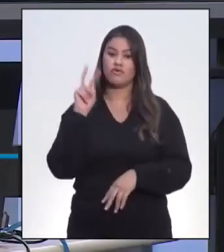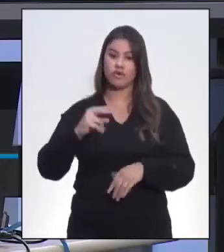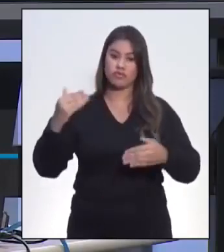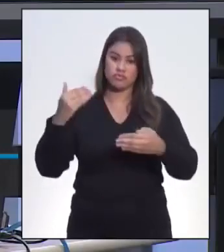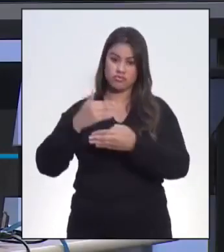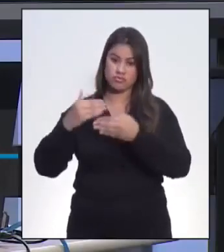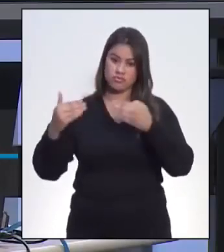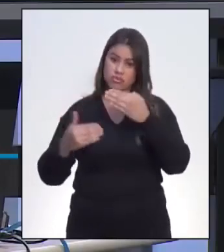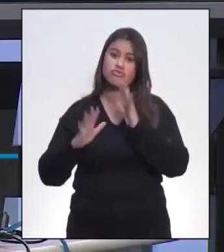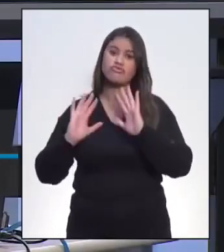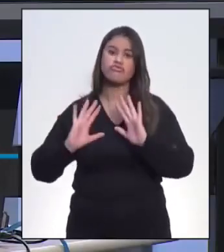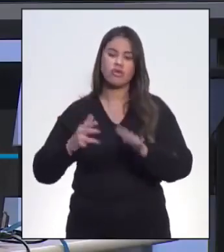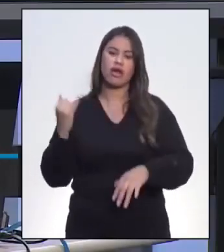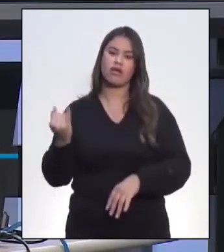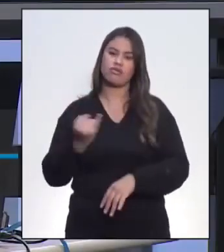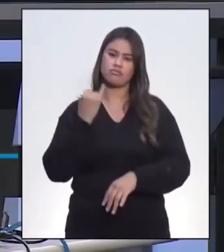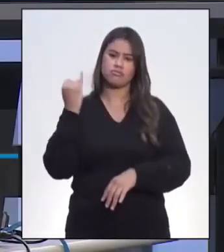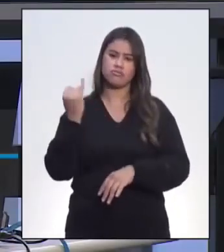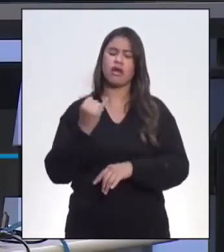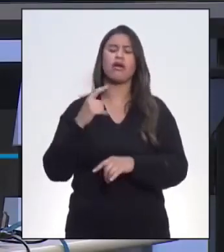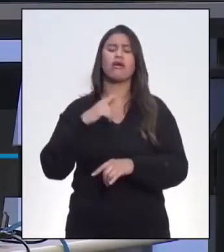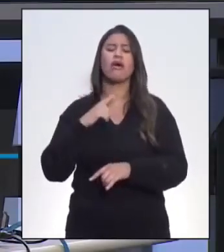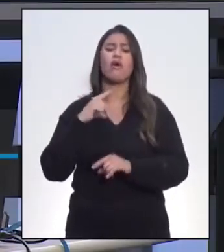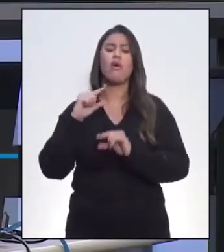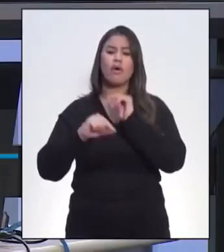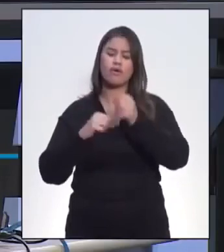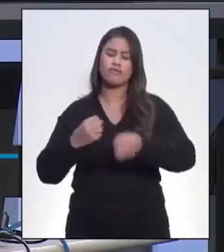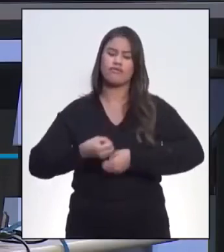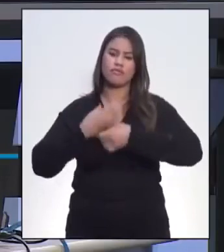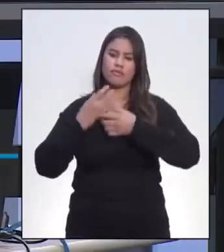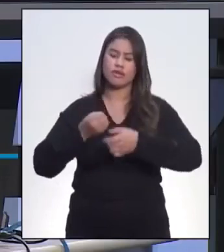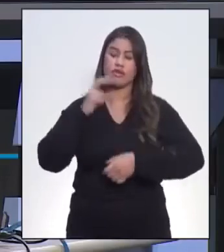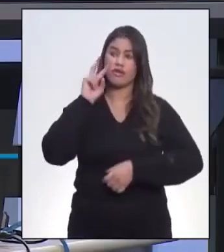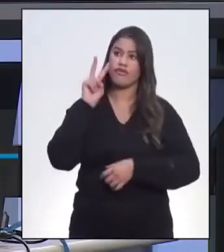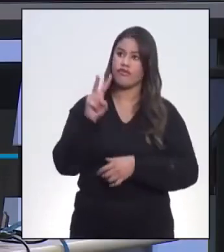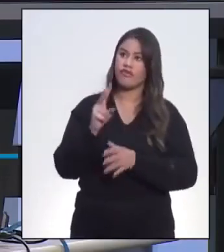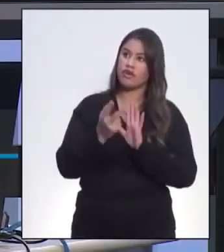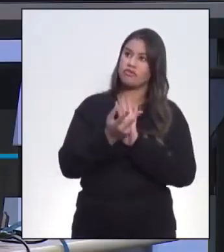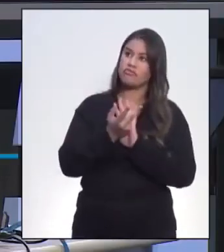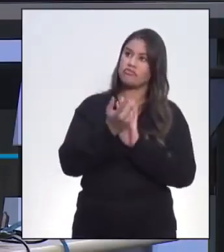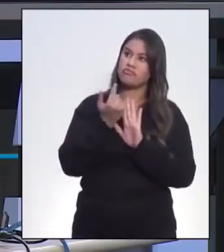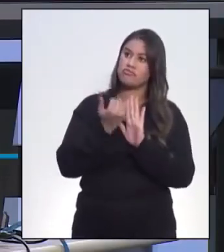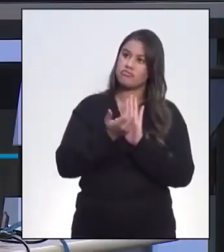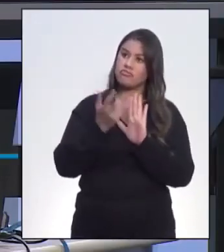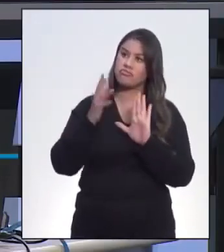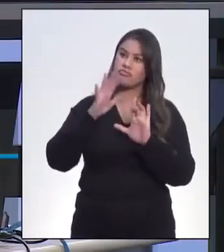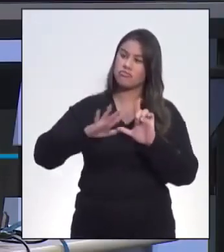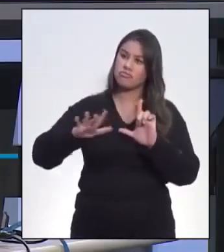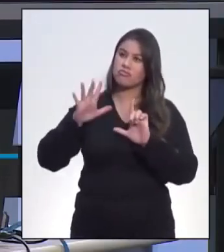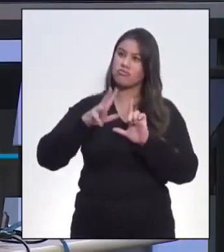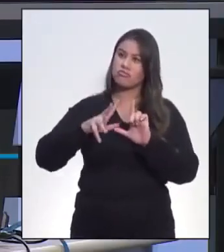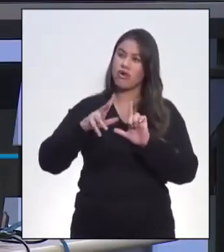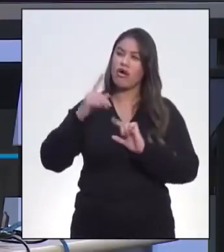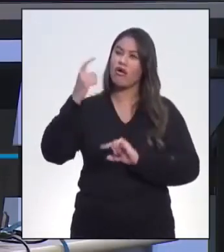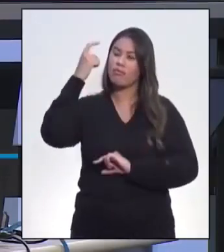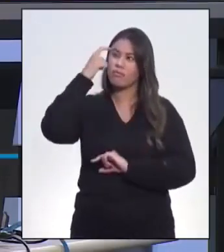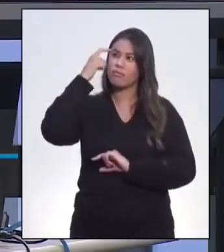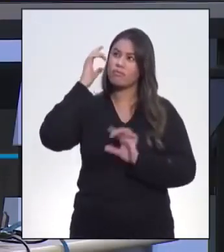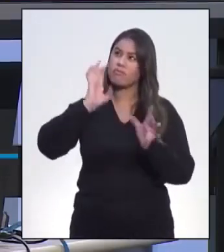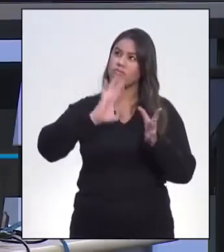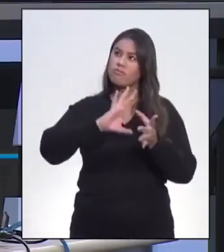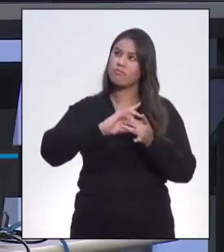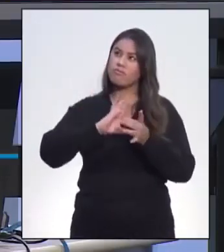assim relevante. Você olha aquelas figuras e você consegue fazer o quê? Uma associação com o